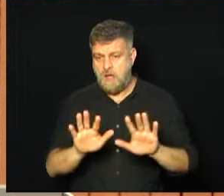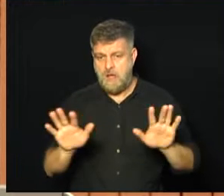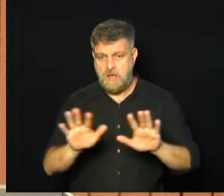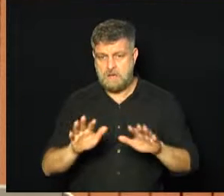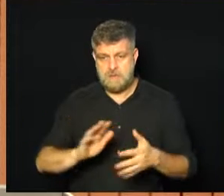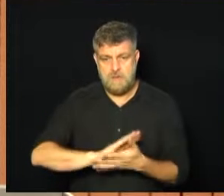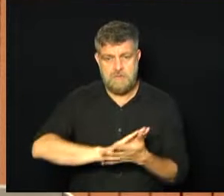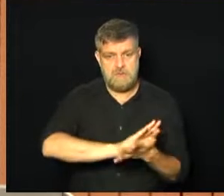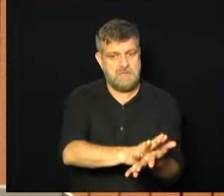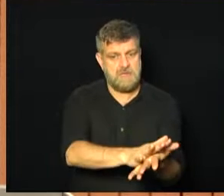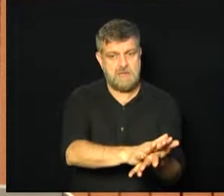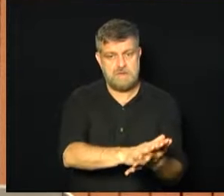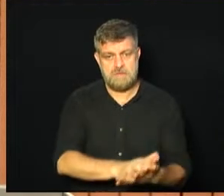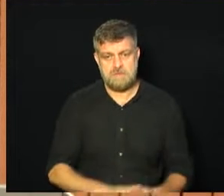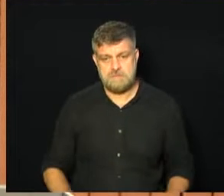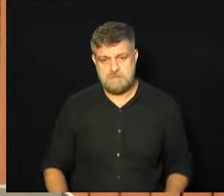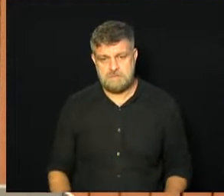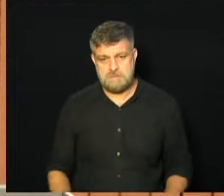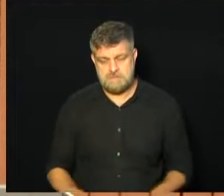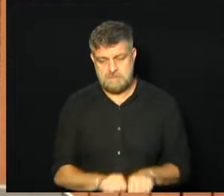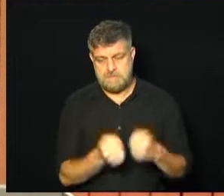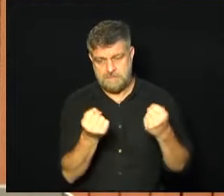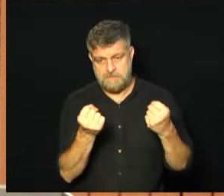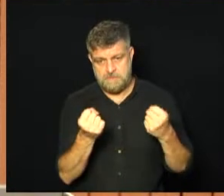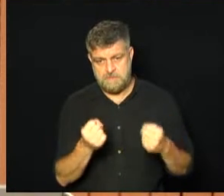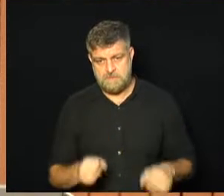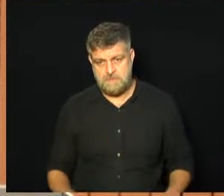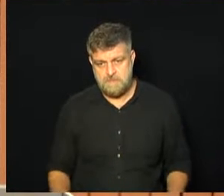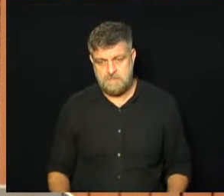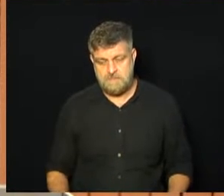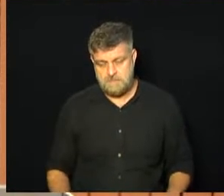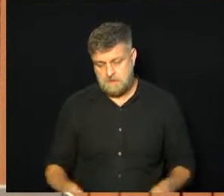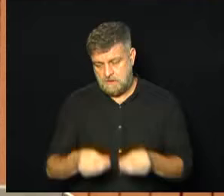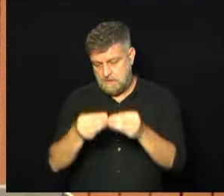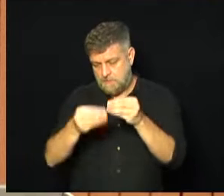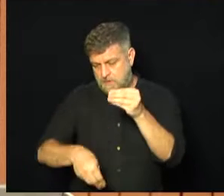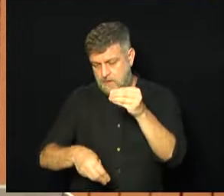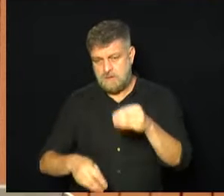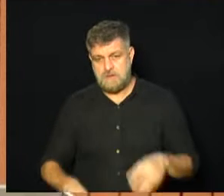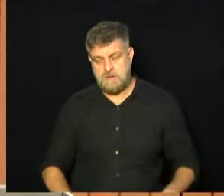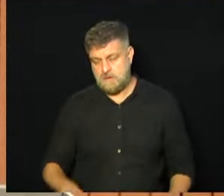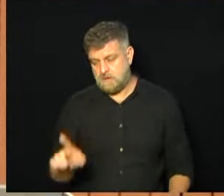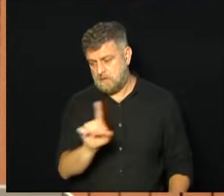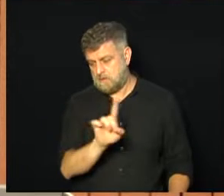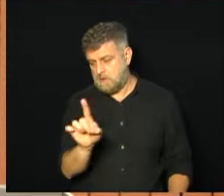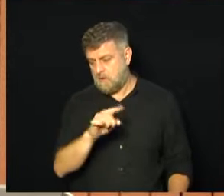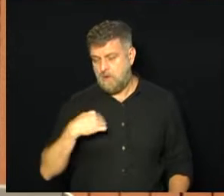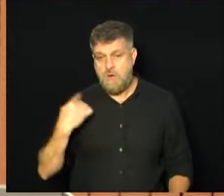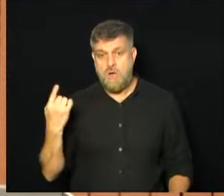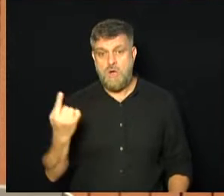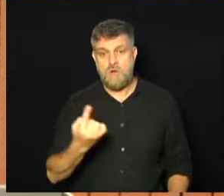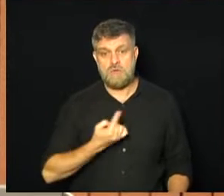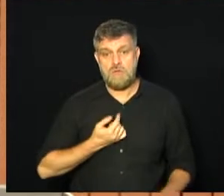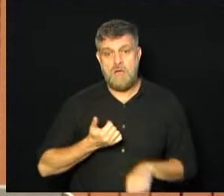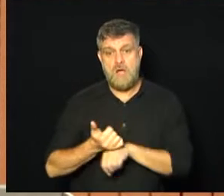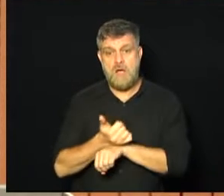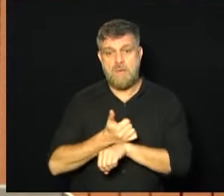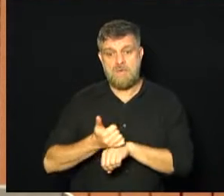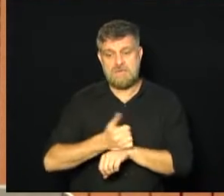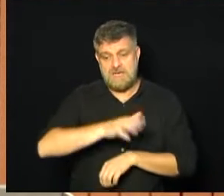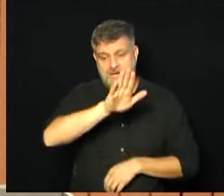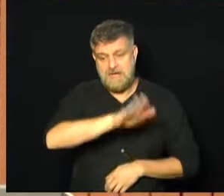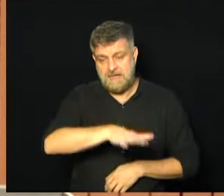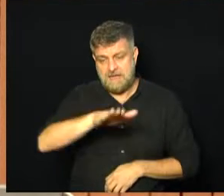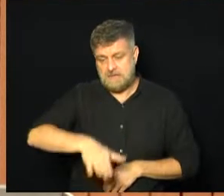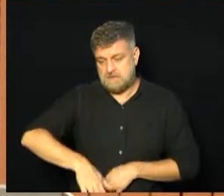eliminados, destruídos, derrotados. somos educadores de crianças,